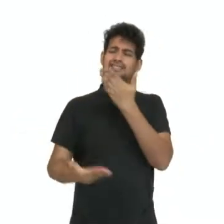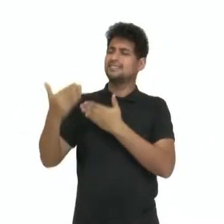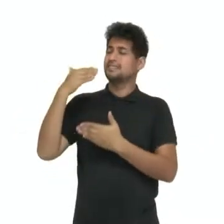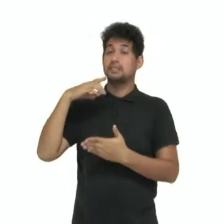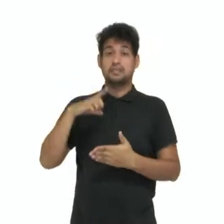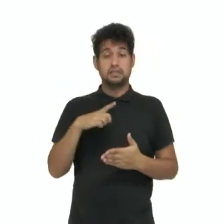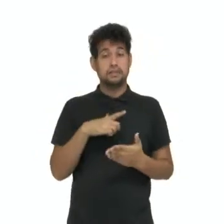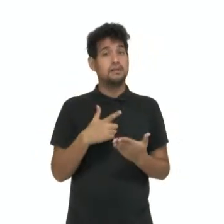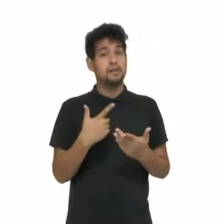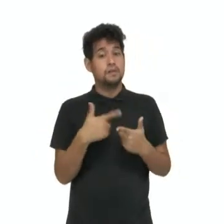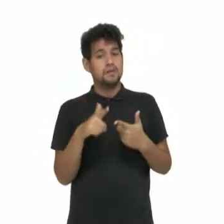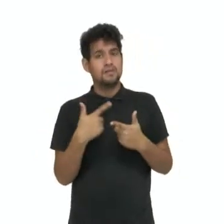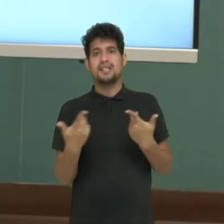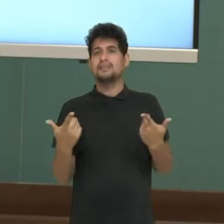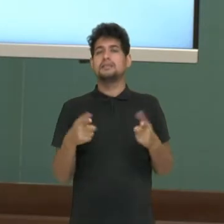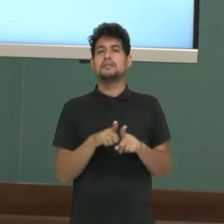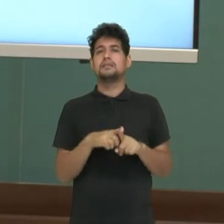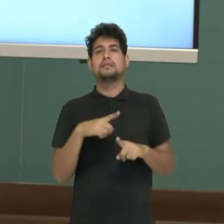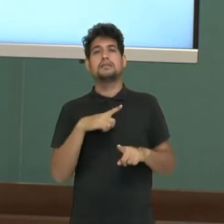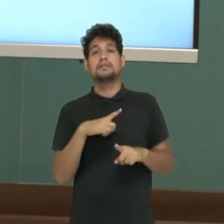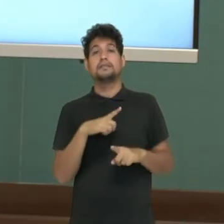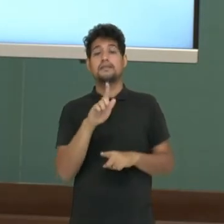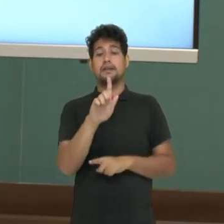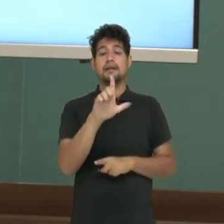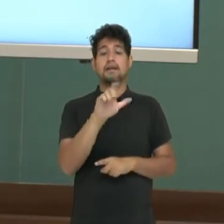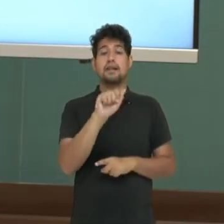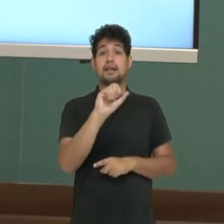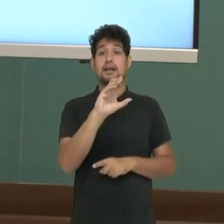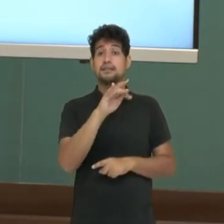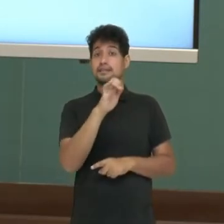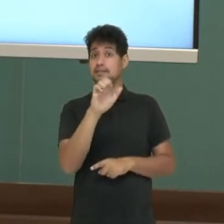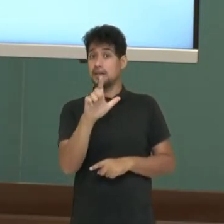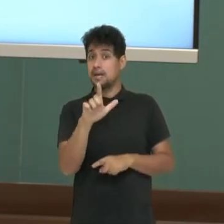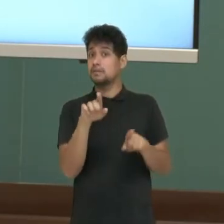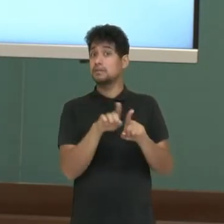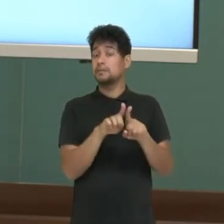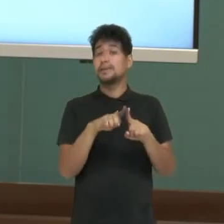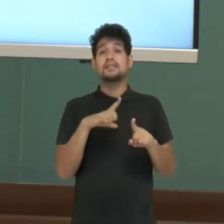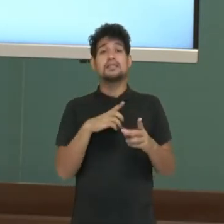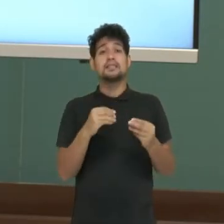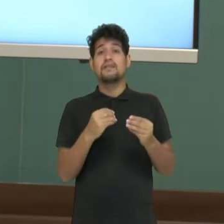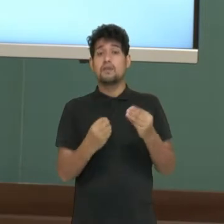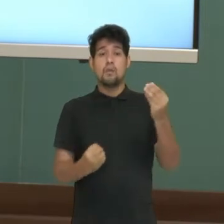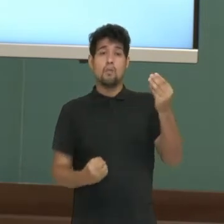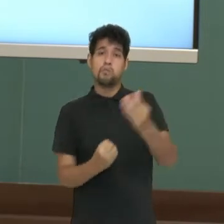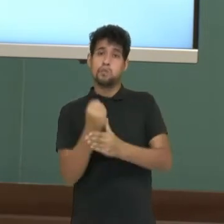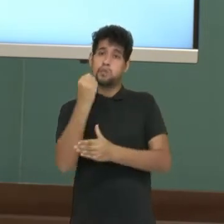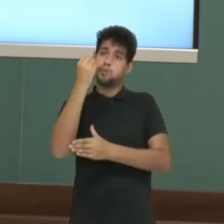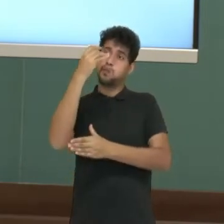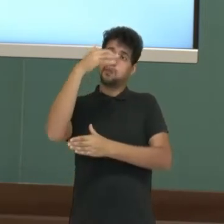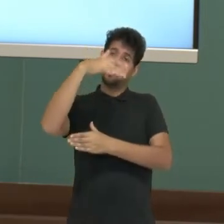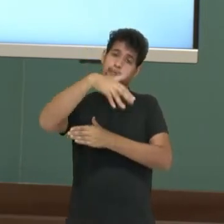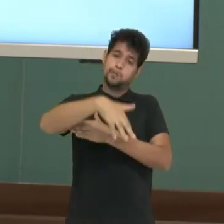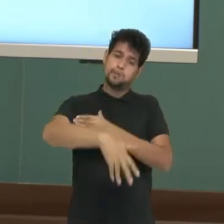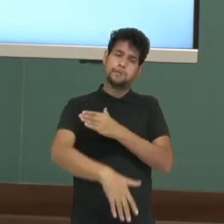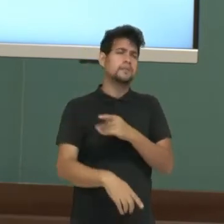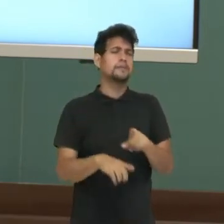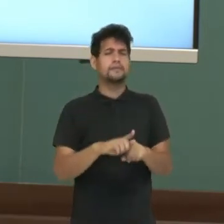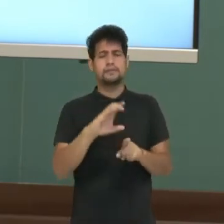no planeta, se teve uma glaciação, né, se teve vulcanismos, né, porque pela concentração de dióxido